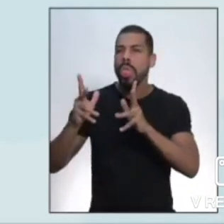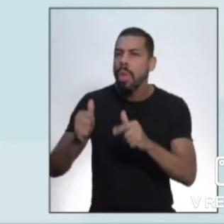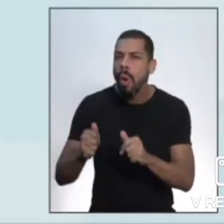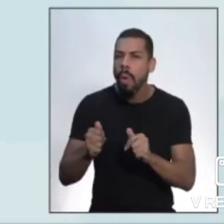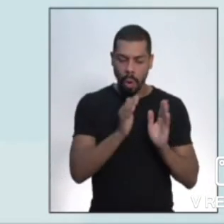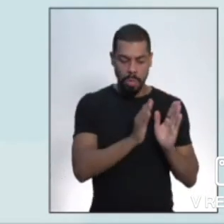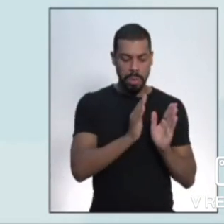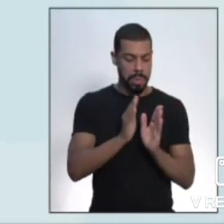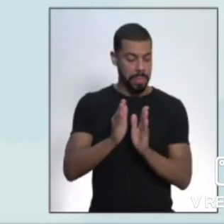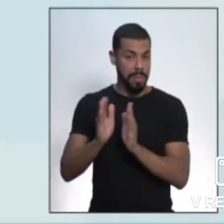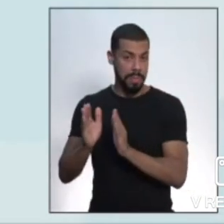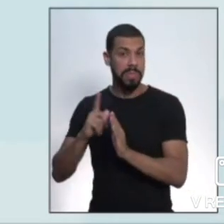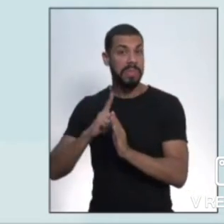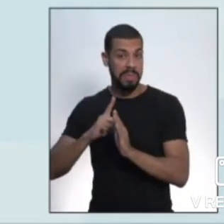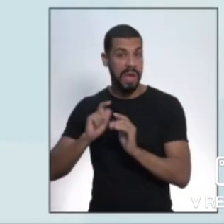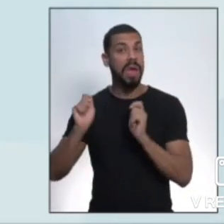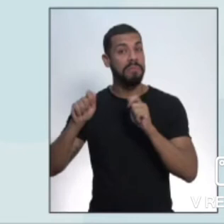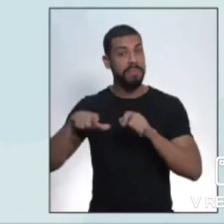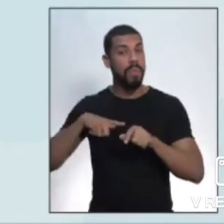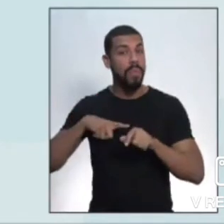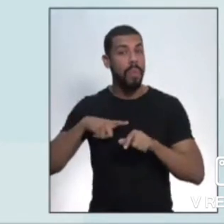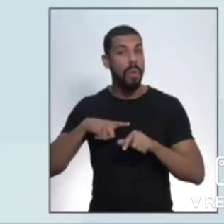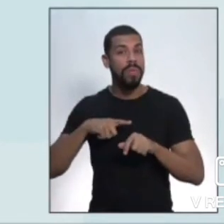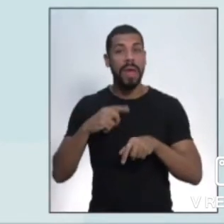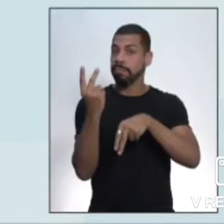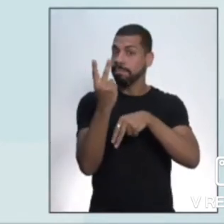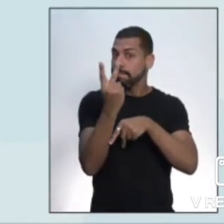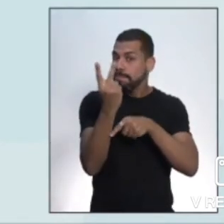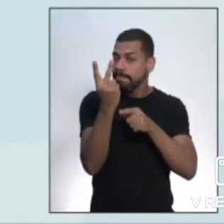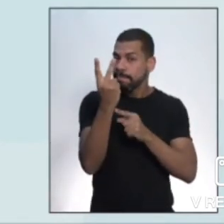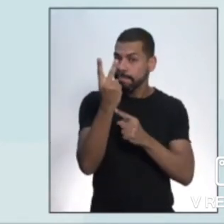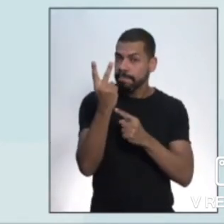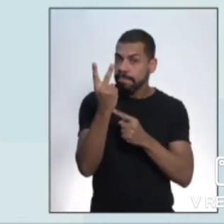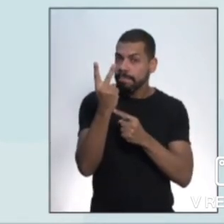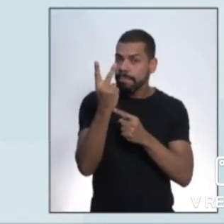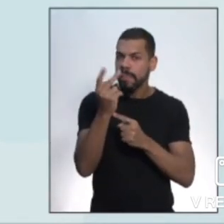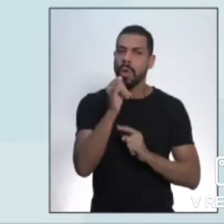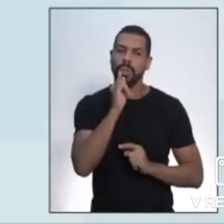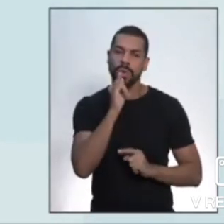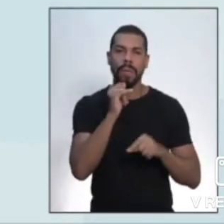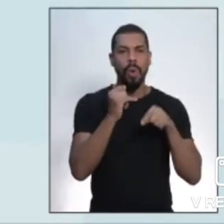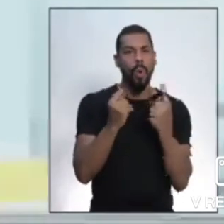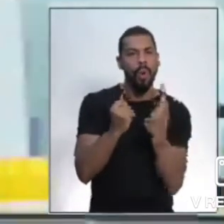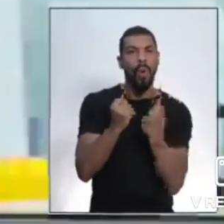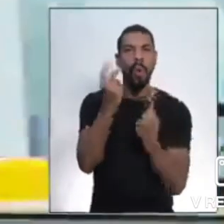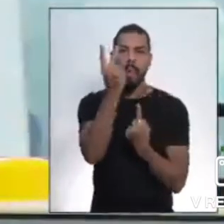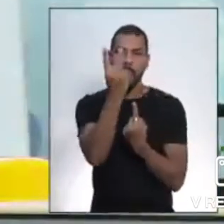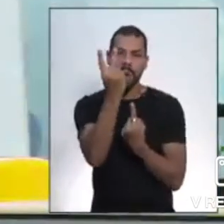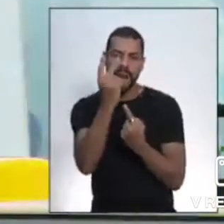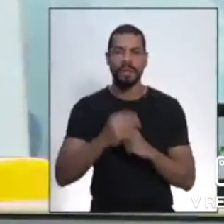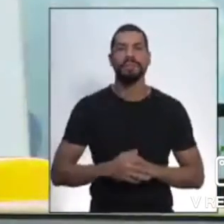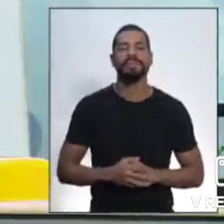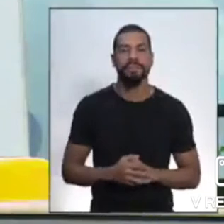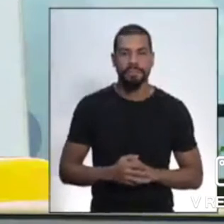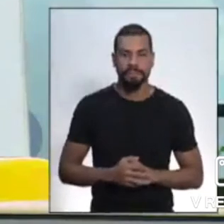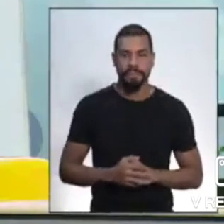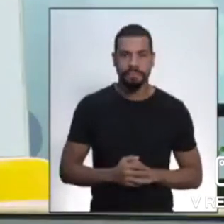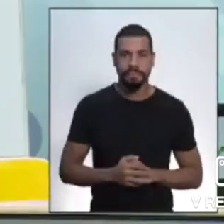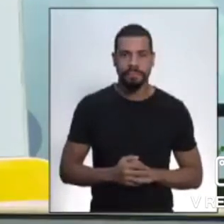dessa sequência, nós temos como os termos ao quadrado. Então, nós temos 1 ao quadrado, que é o primeiro